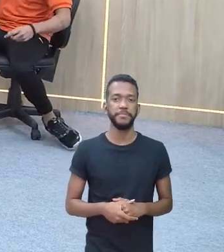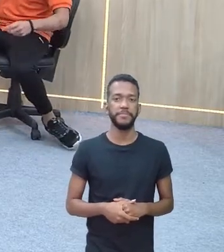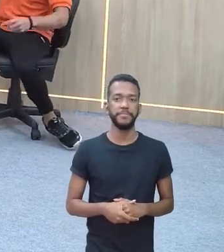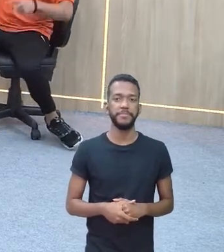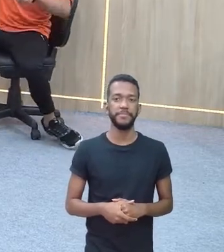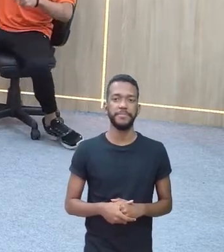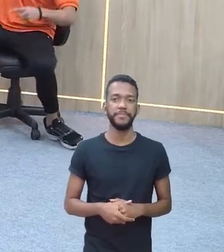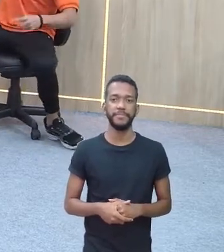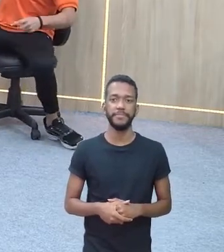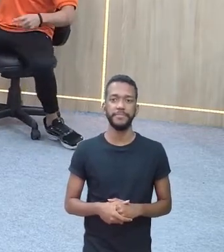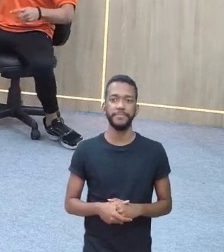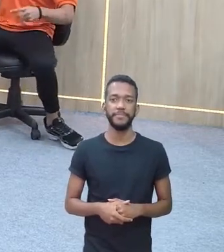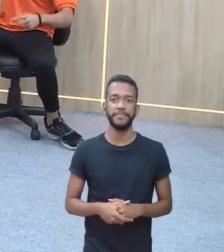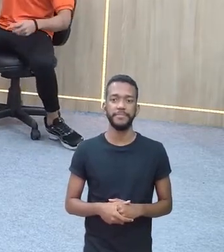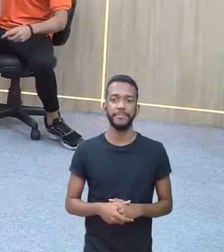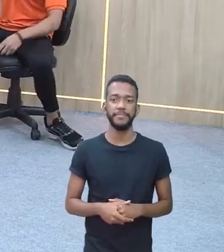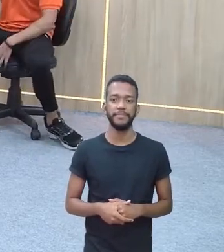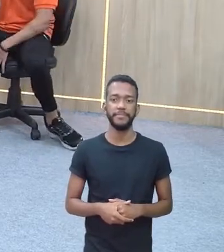Aqui, ó.